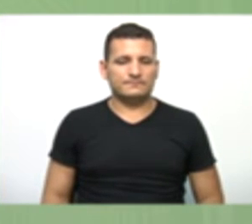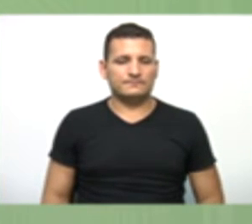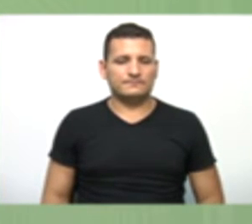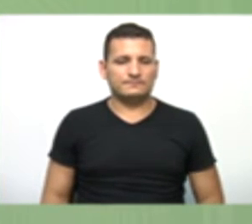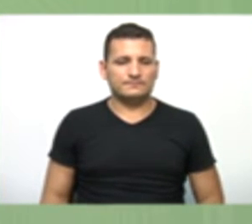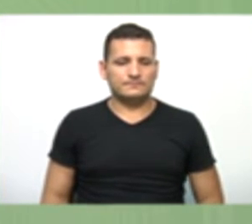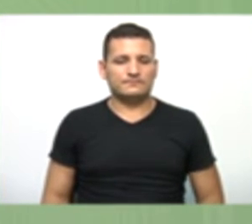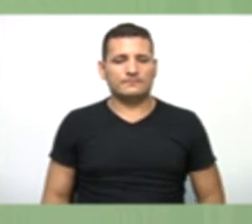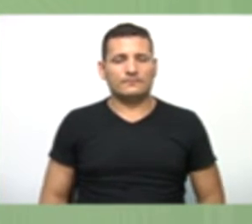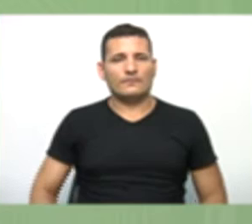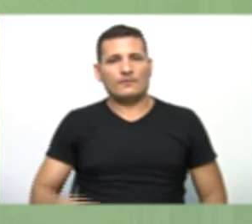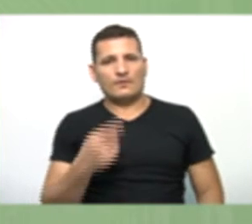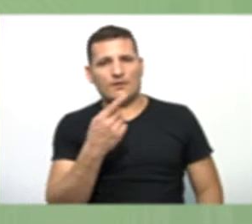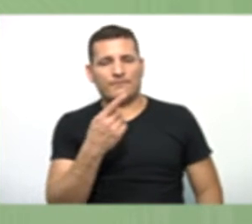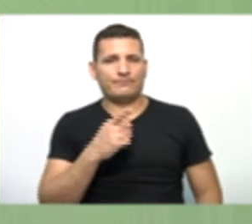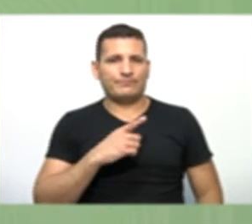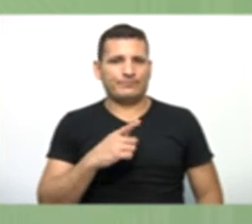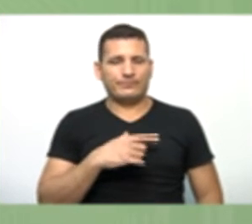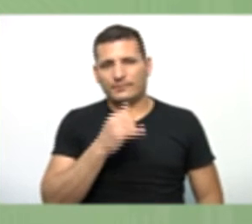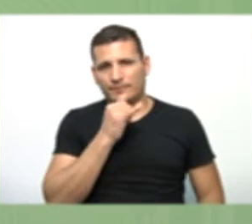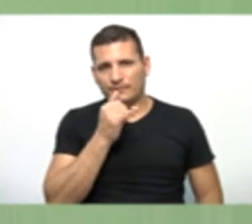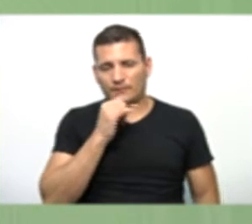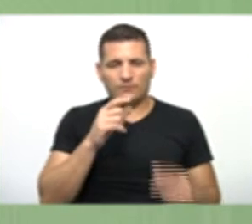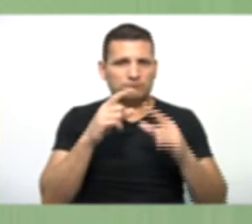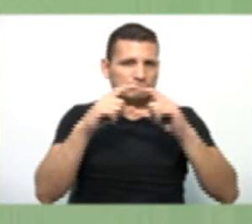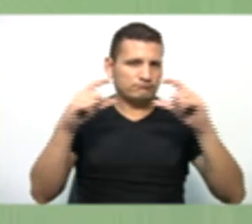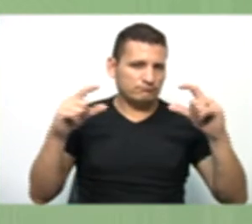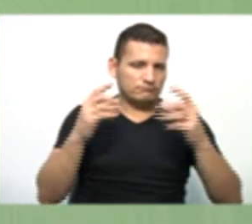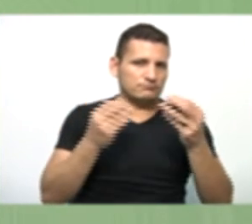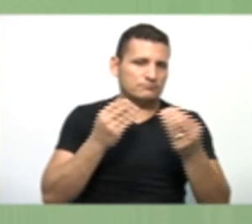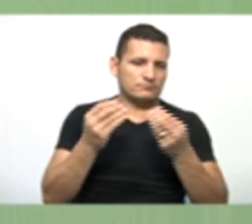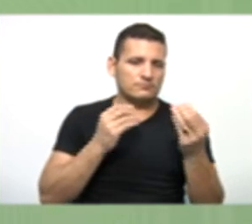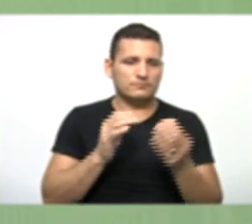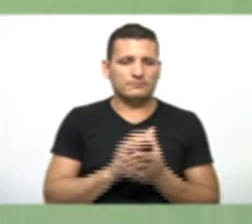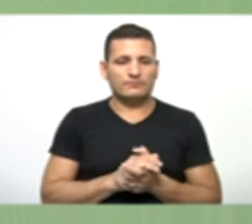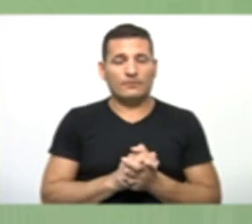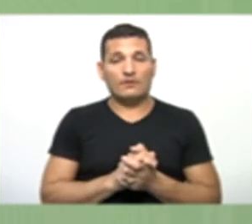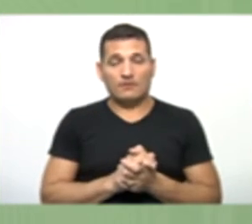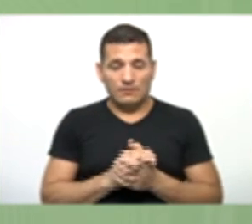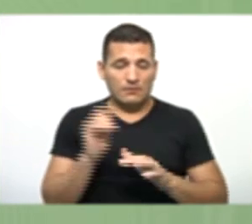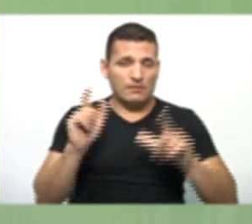Aqui temos um exemplo para a gente aplicar essa equação. Um televisor